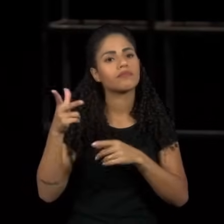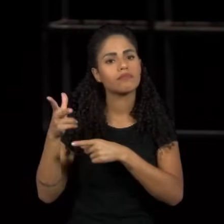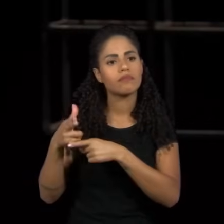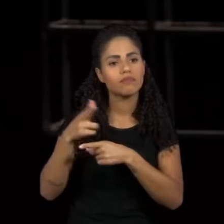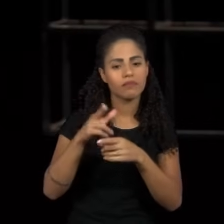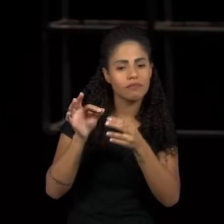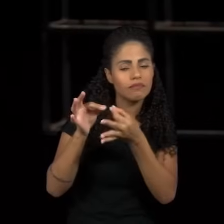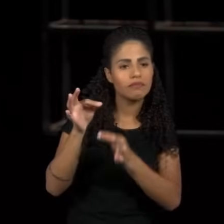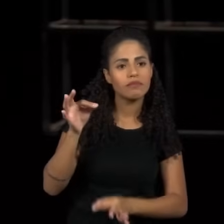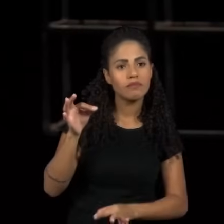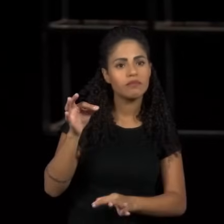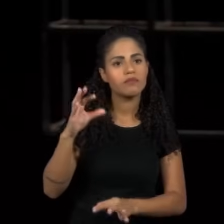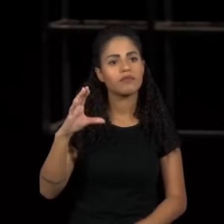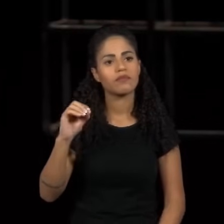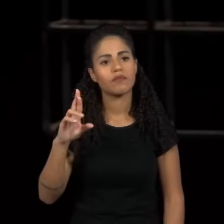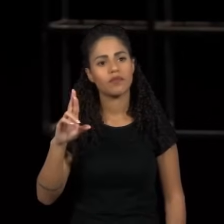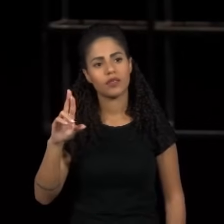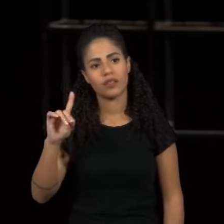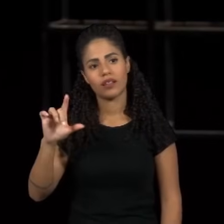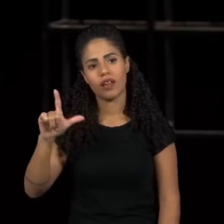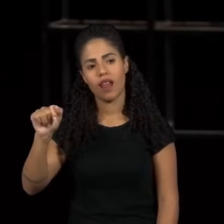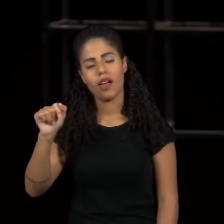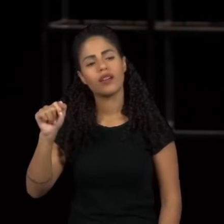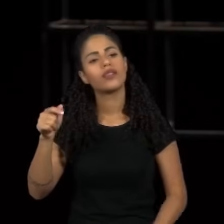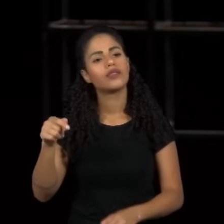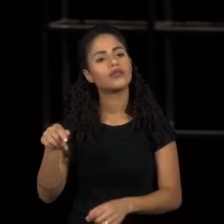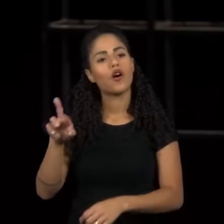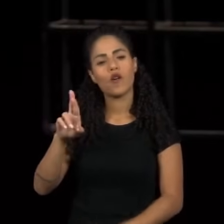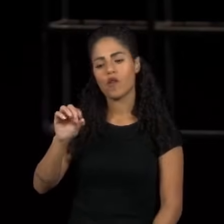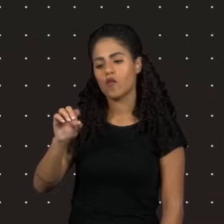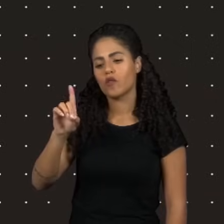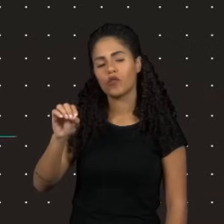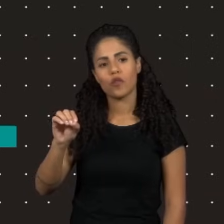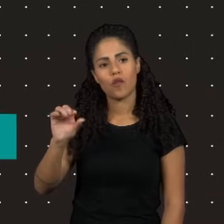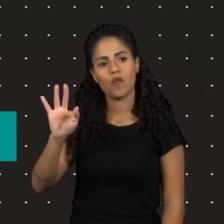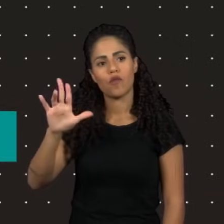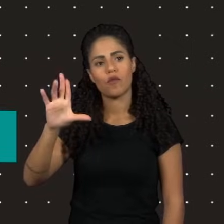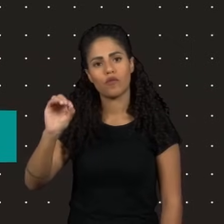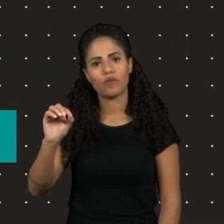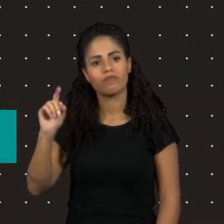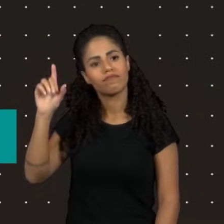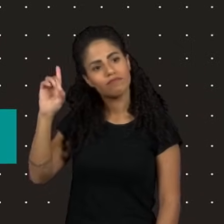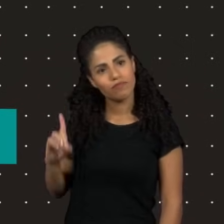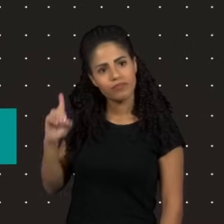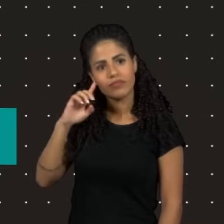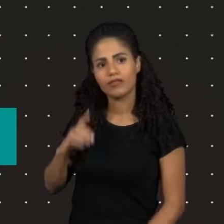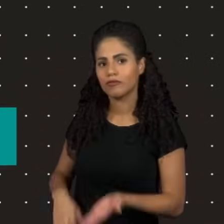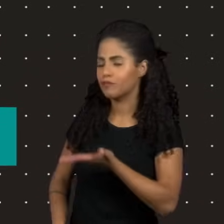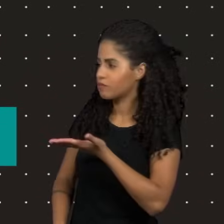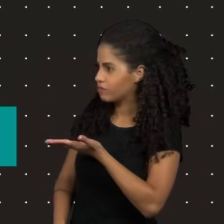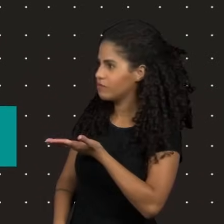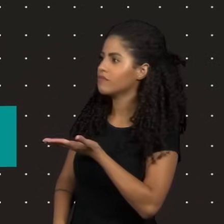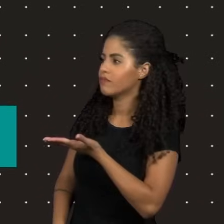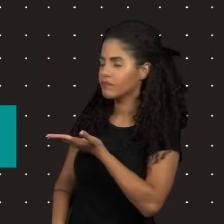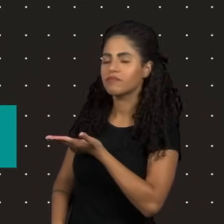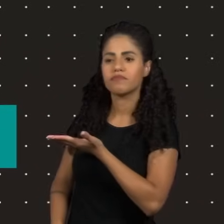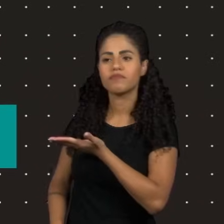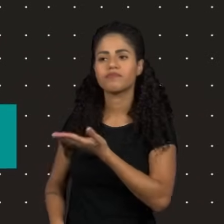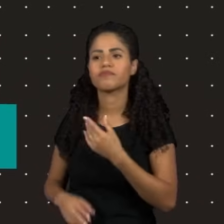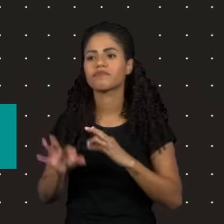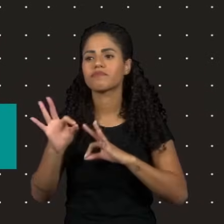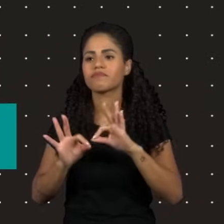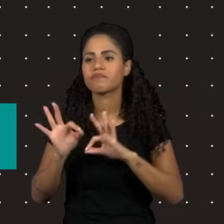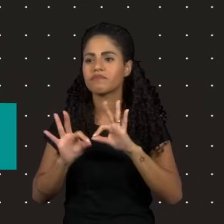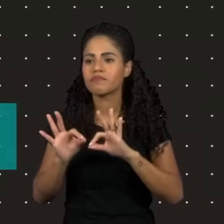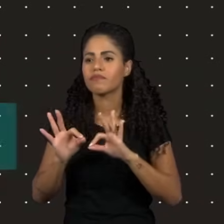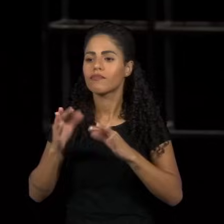foi Cordélia, Cordélia, dirigido pelo Rodolfo Nani. Rodolfo Nani. E protagonizado por Lilian Lemertz. Isso.